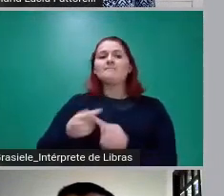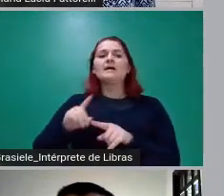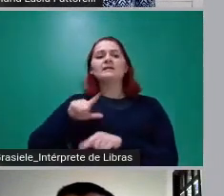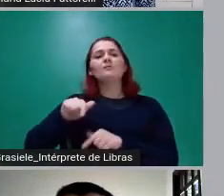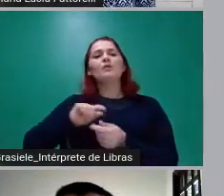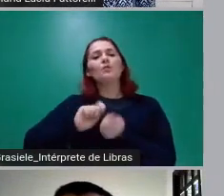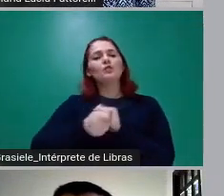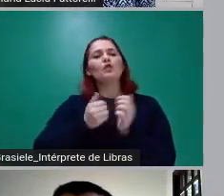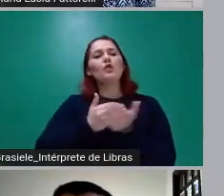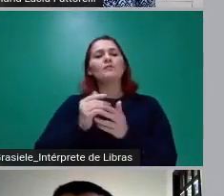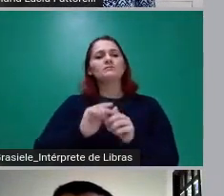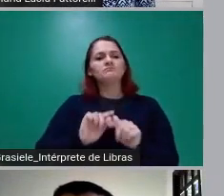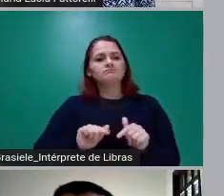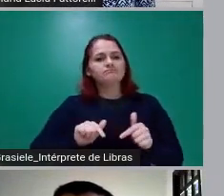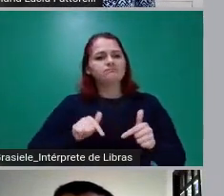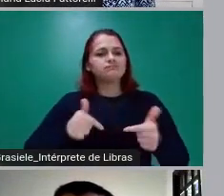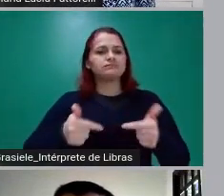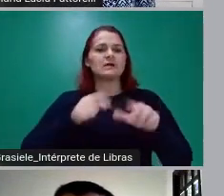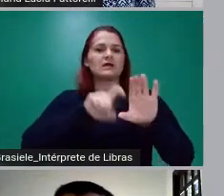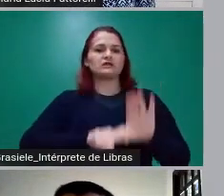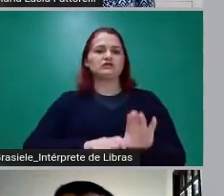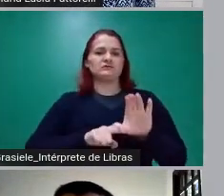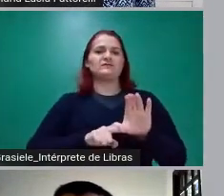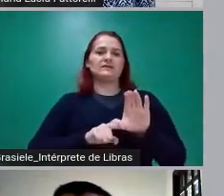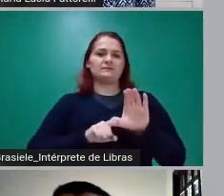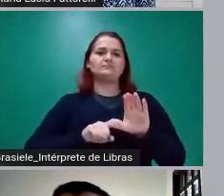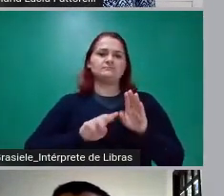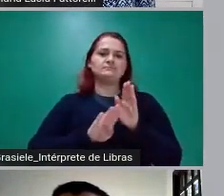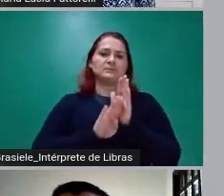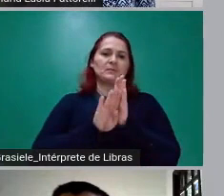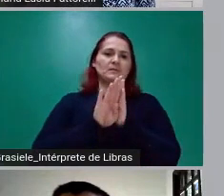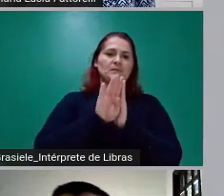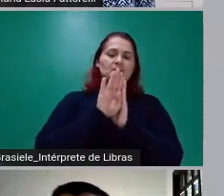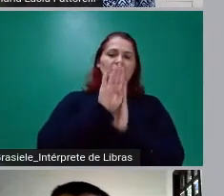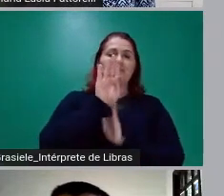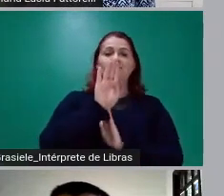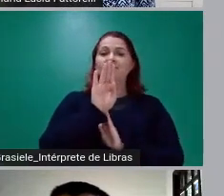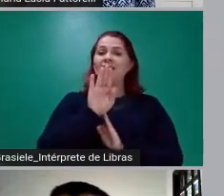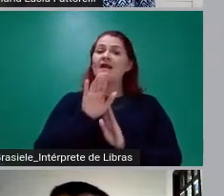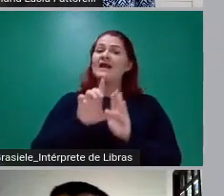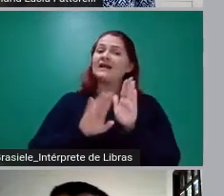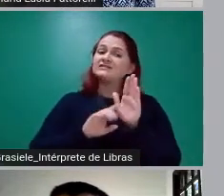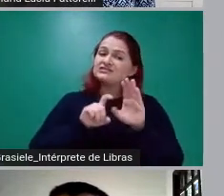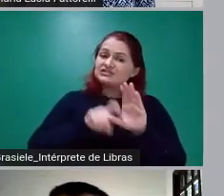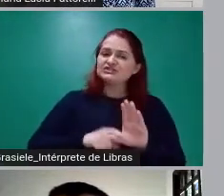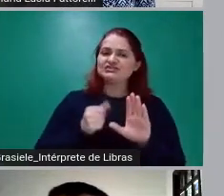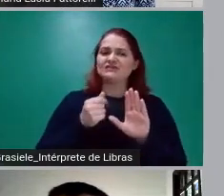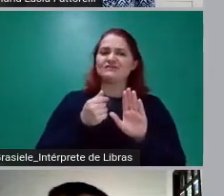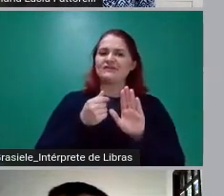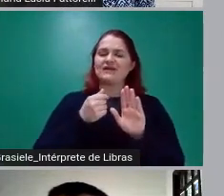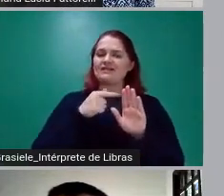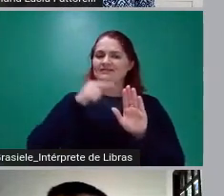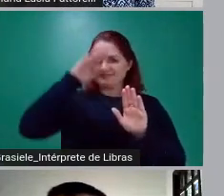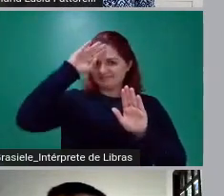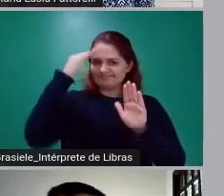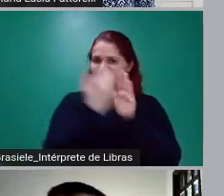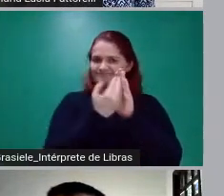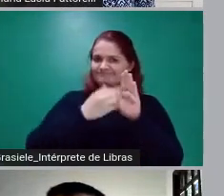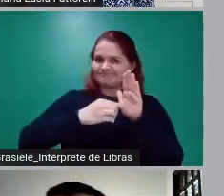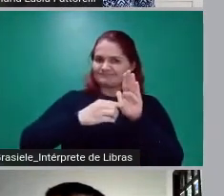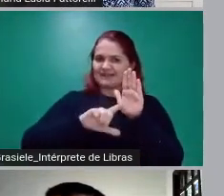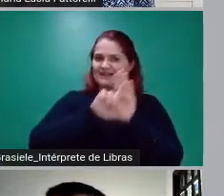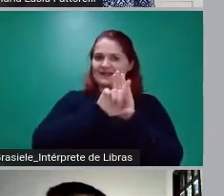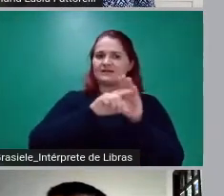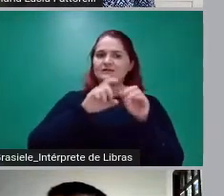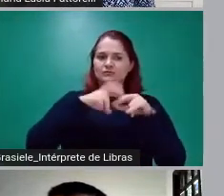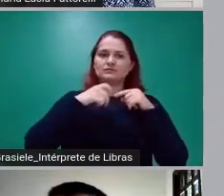ampliando essas responsabilidades do Banco Central nessa dívida ilegítima. Então, você tem as taxas de juros elevadíssimas, você tem